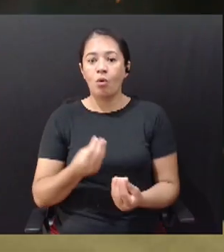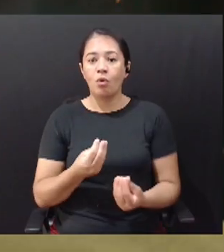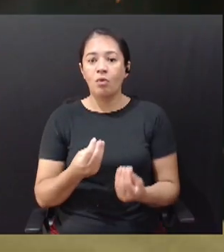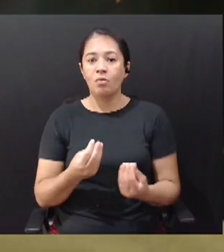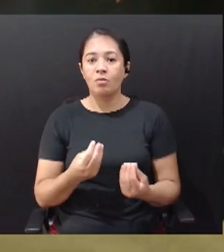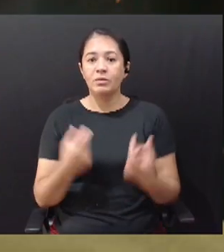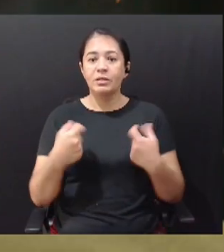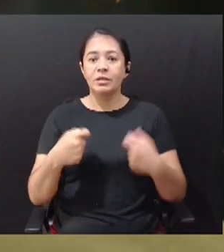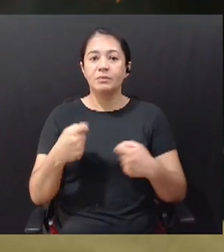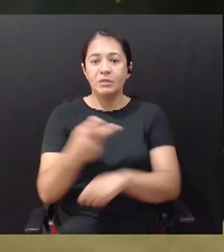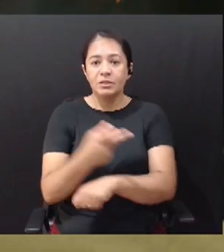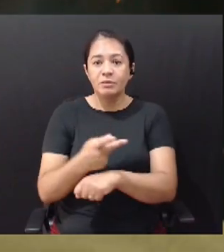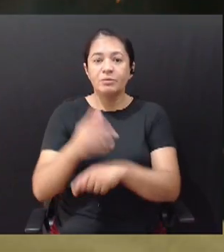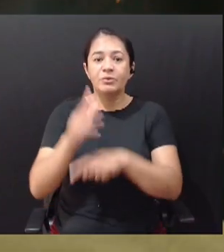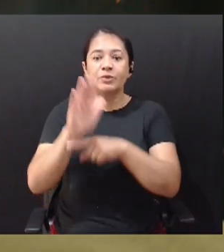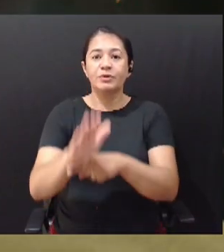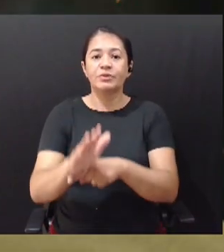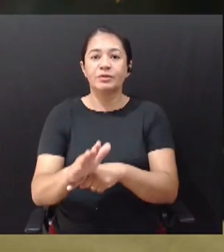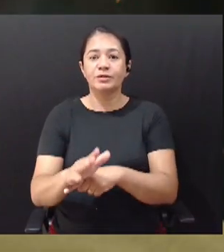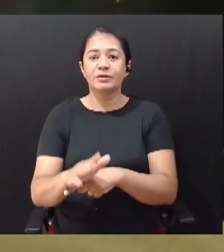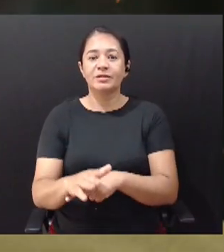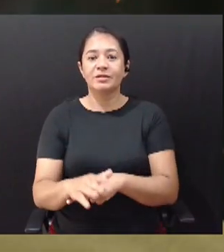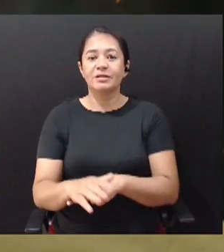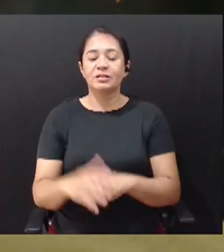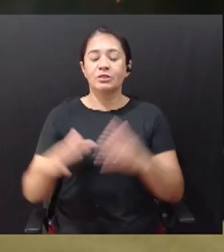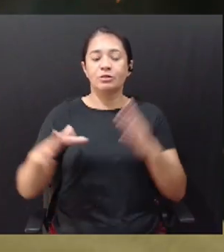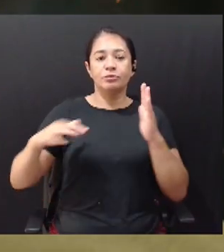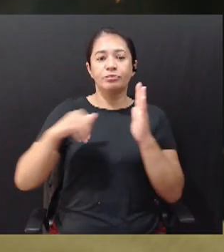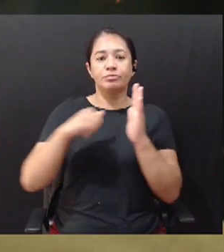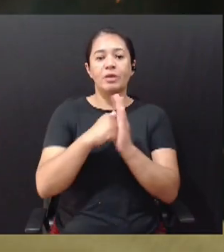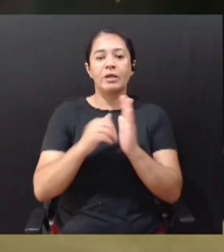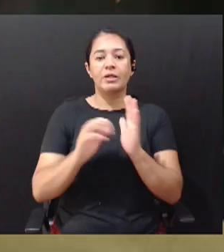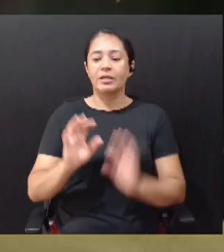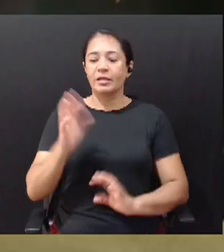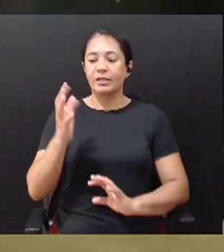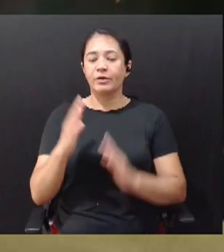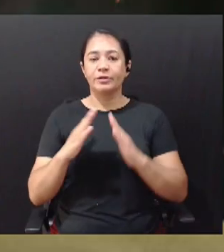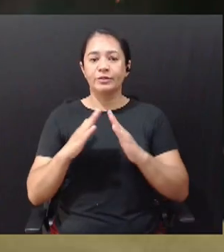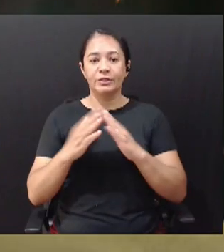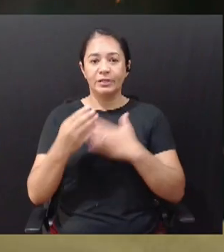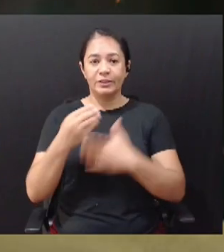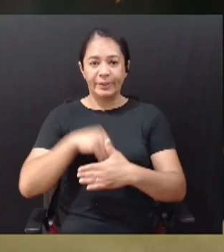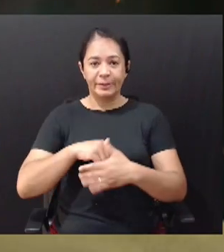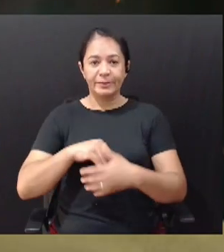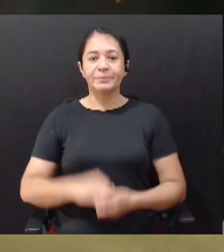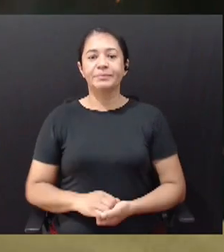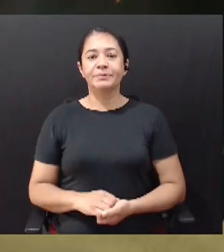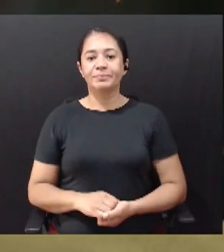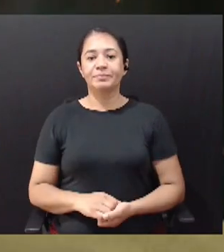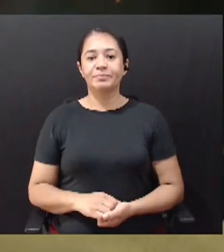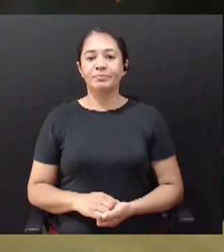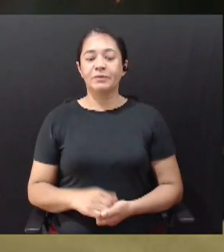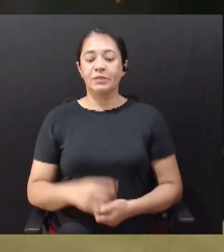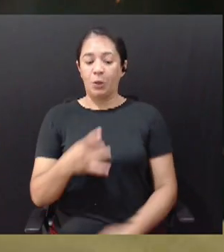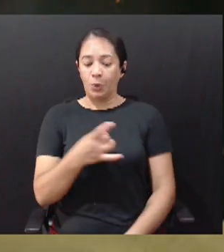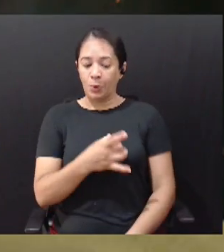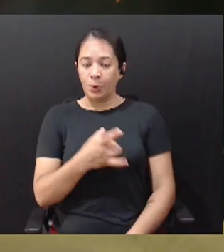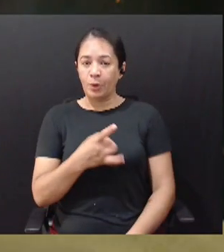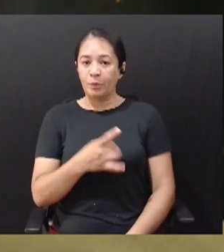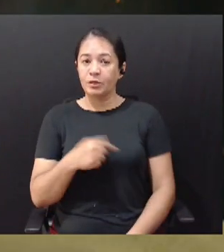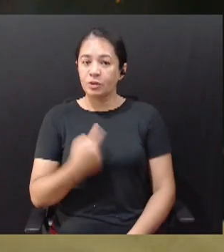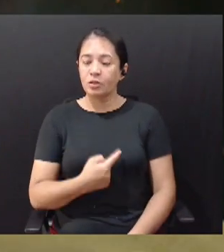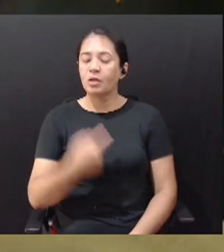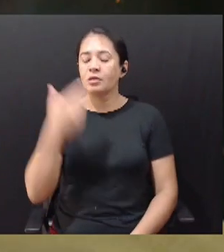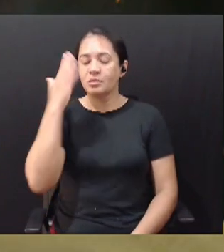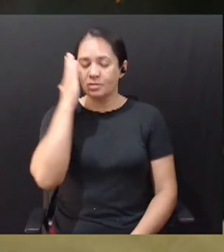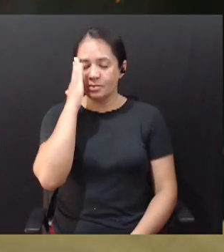ajuda. Vamos falar dos incidentes que acontecem dentro da nossa casa e daqueles medos que só a gente sabe, né, a